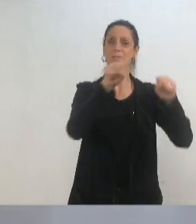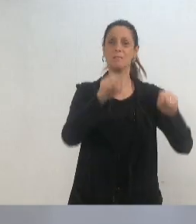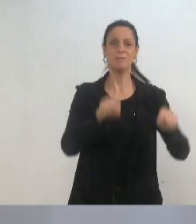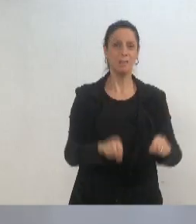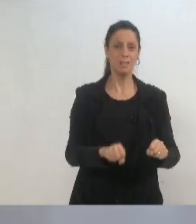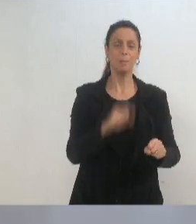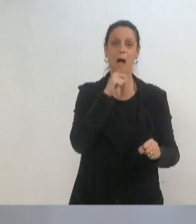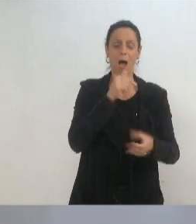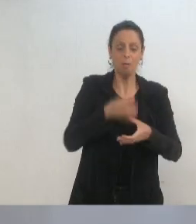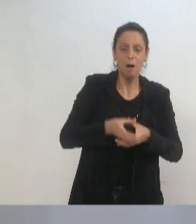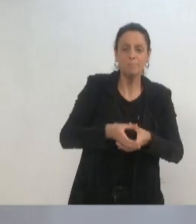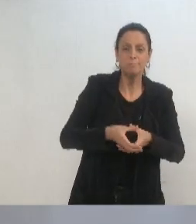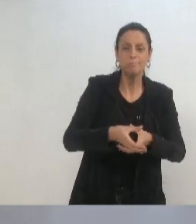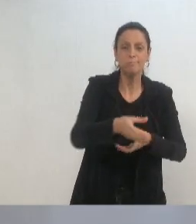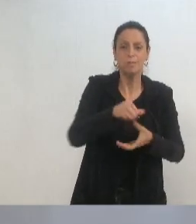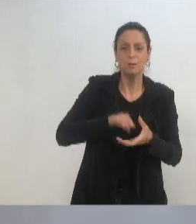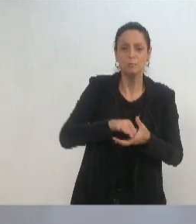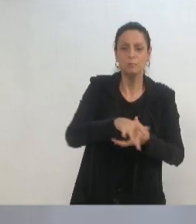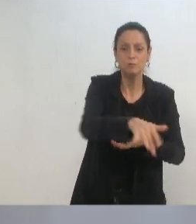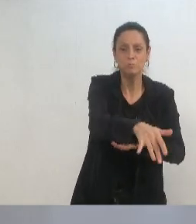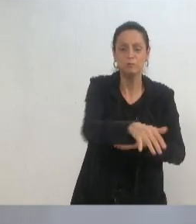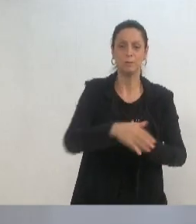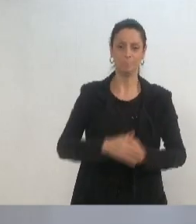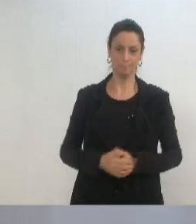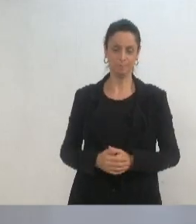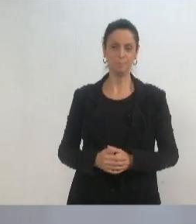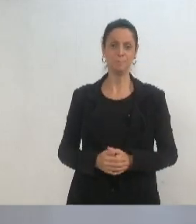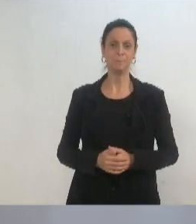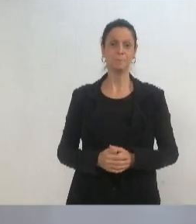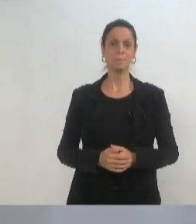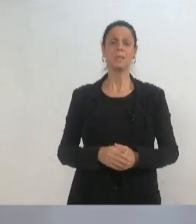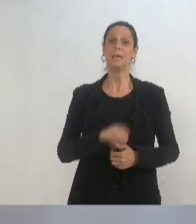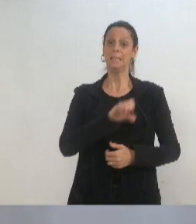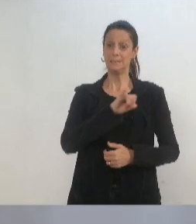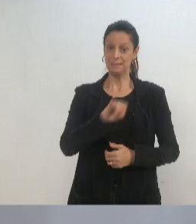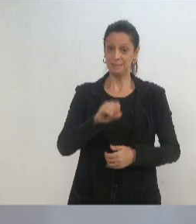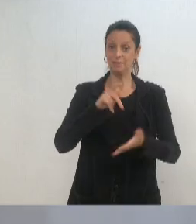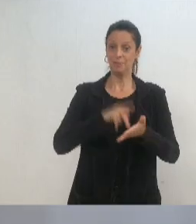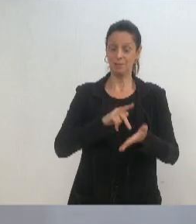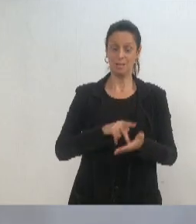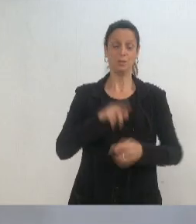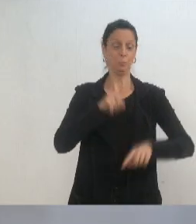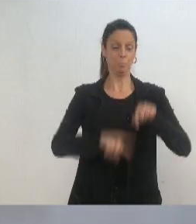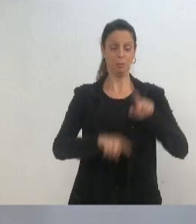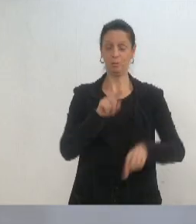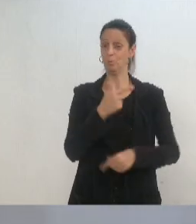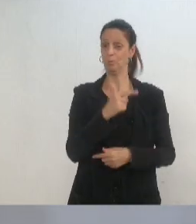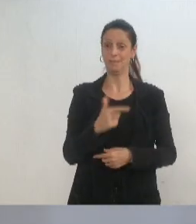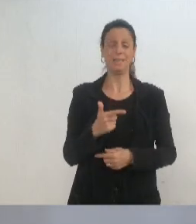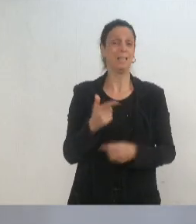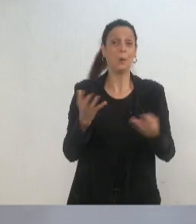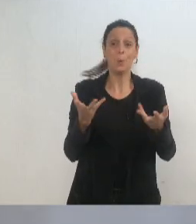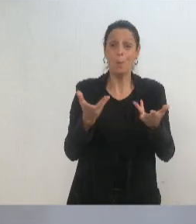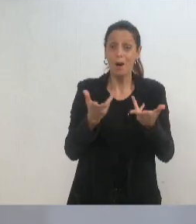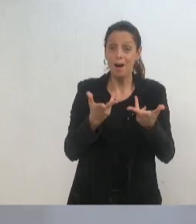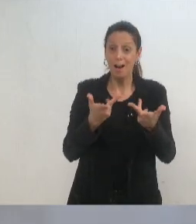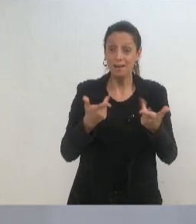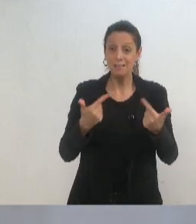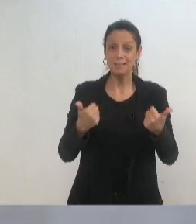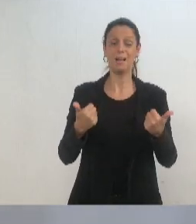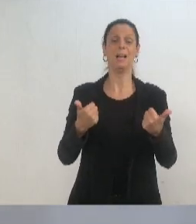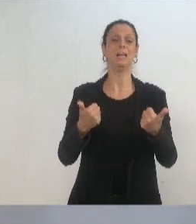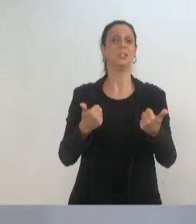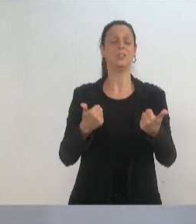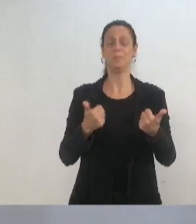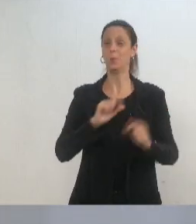daí quando a gente recebe um serviço de patrola e macadame, sem a devida qualidade das áreas de drenagem da água, aquilo lá